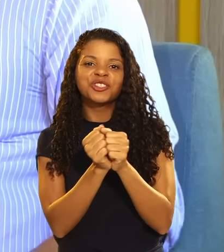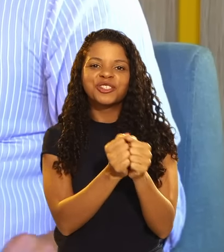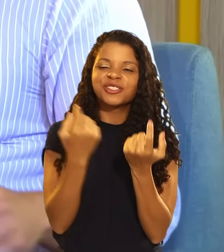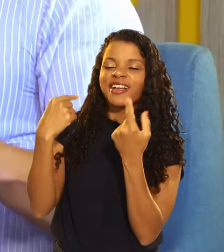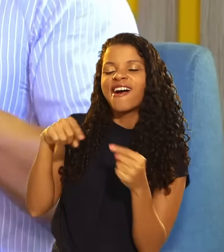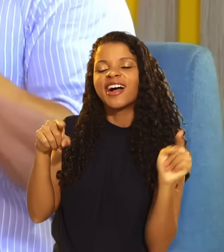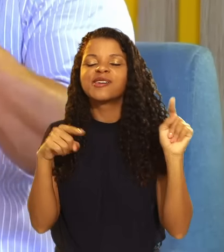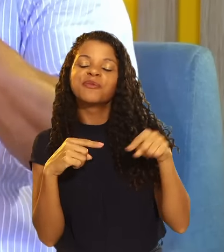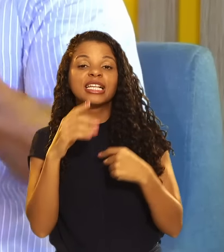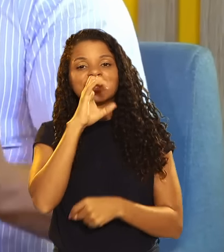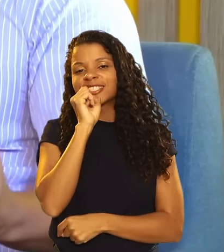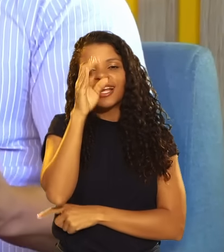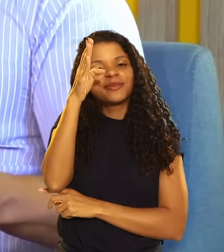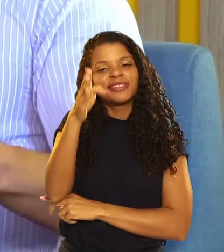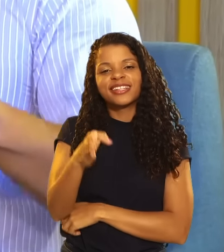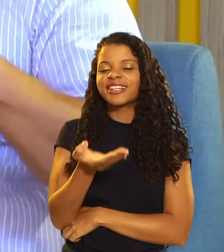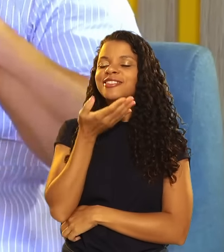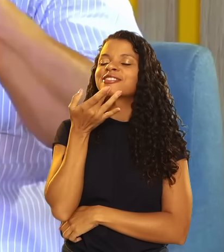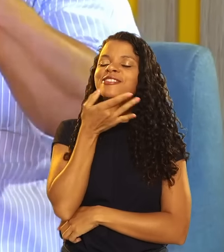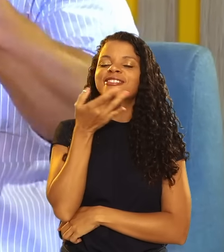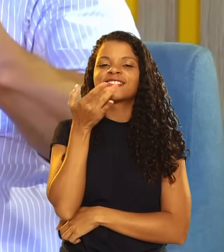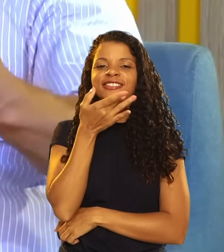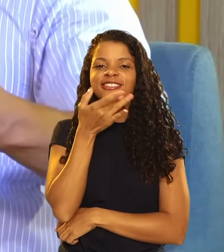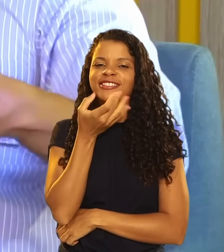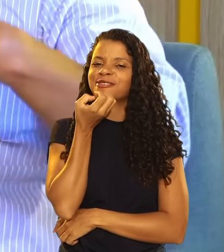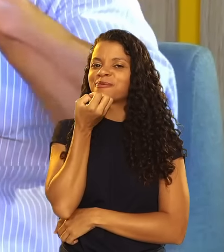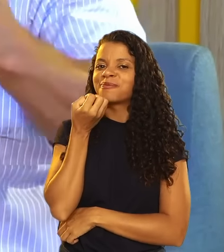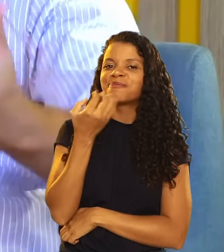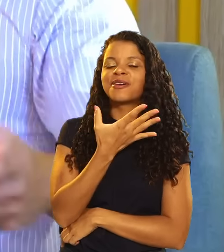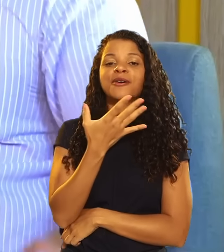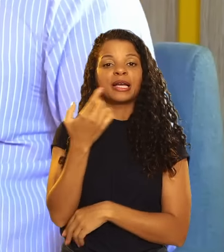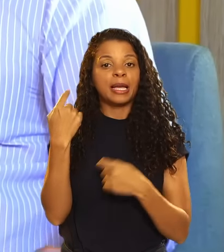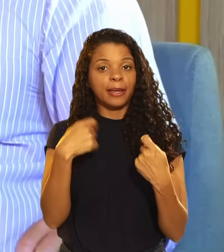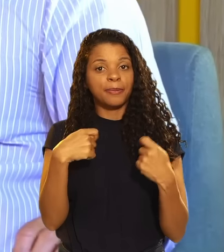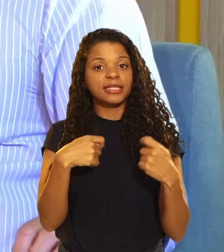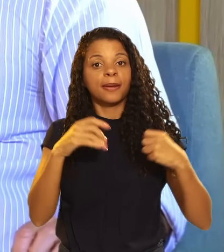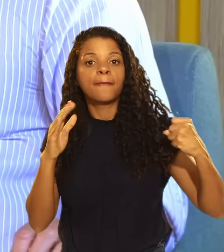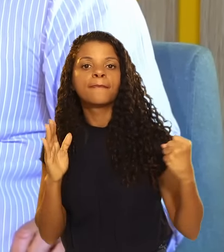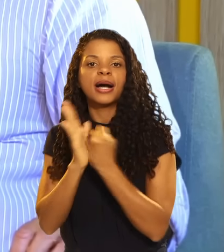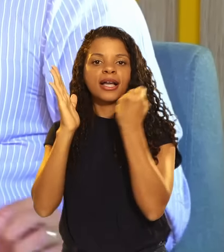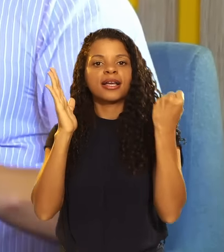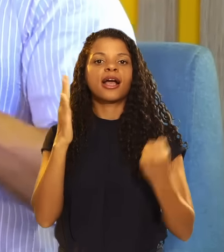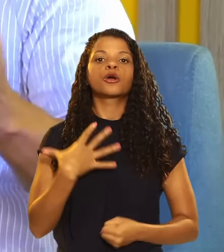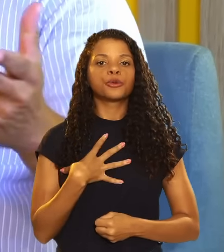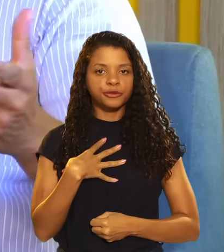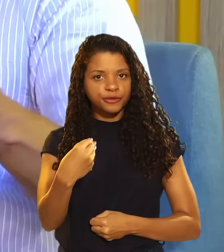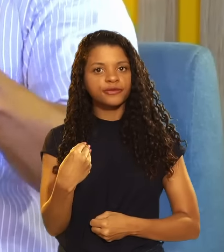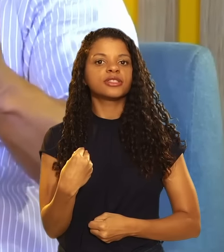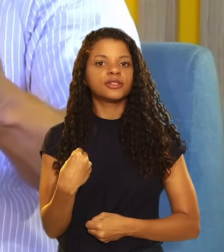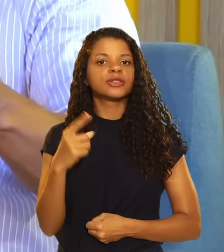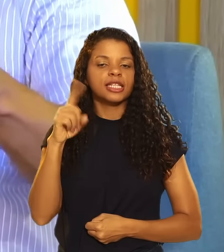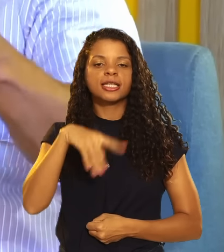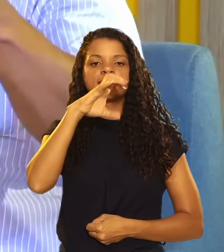E é isso, o sábado ele precisa ser deleitoso, a gente precisa criar situações para marcar também os nossos filhos de uma forma agradável. Não é um pesar,